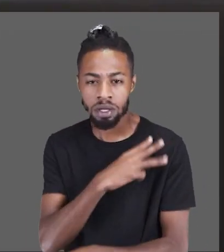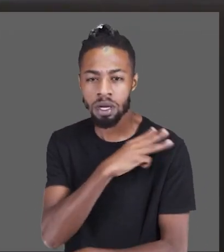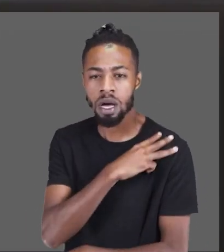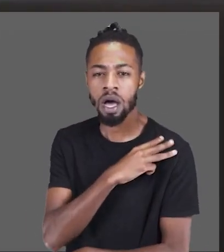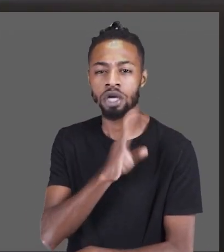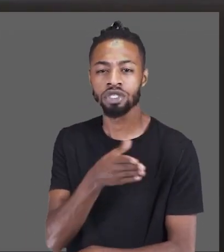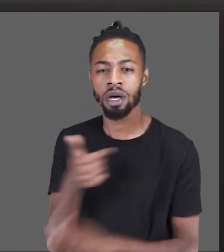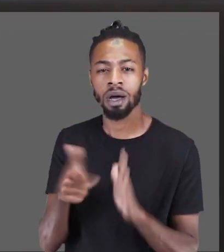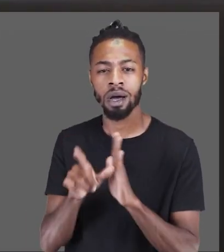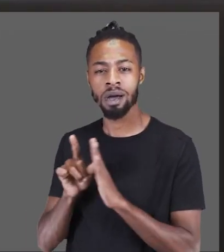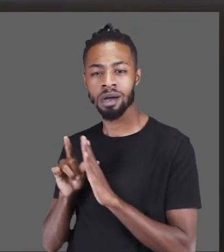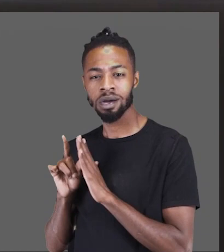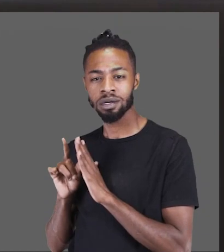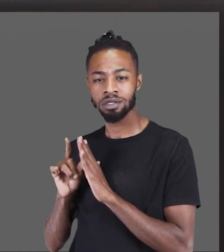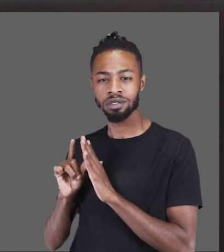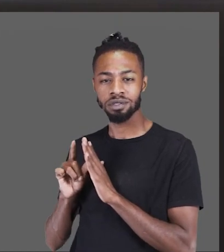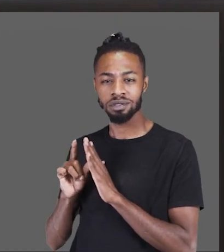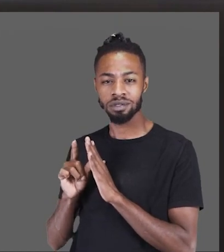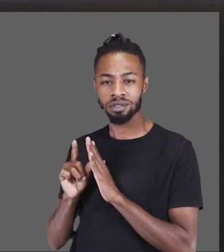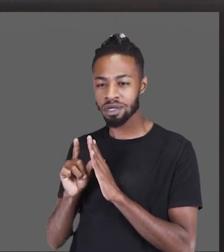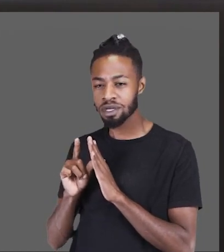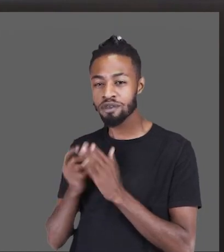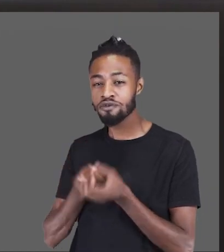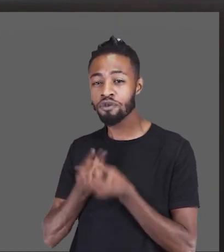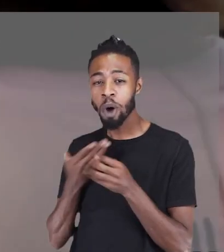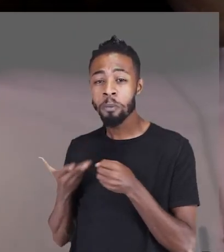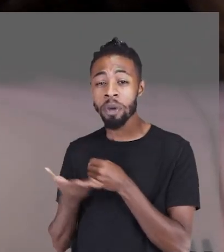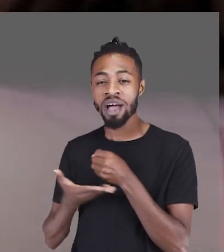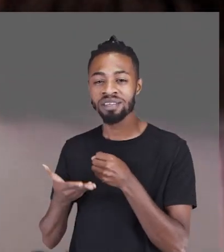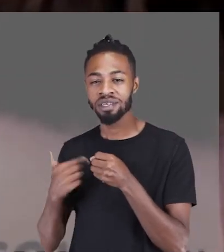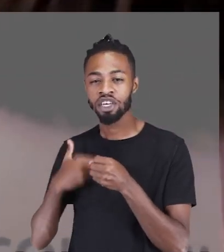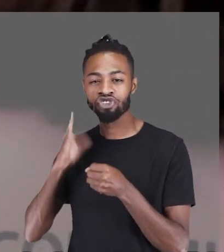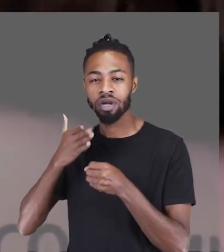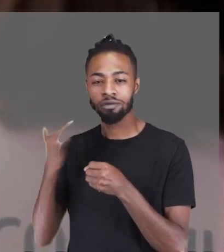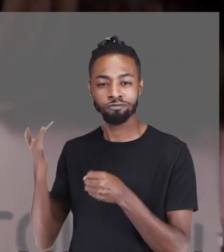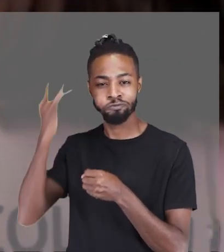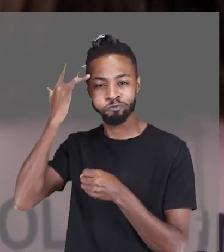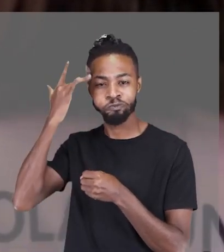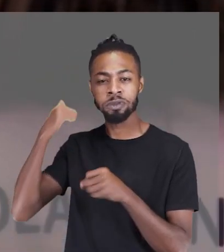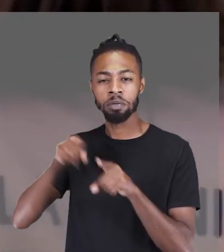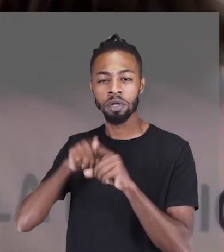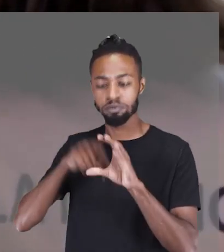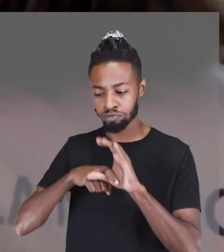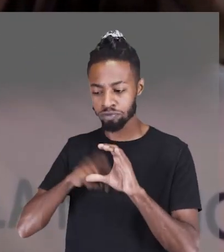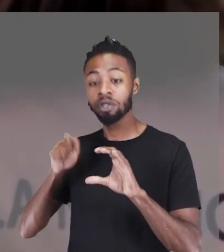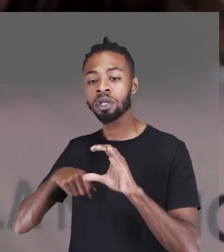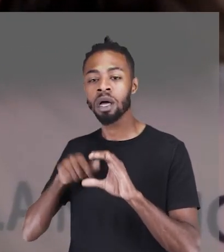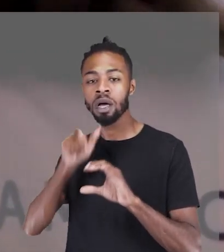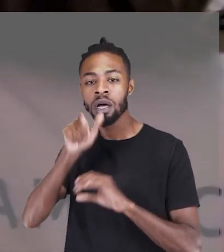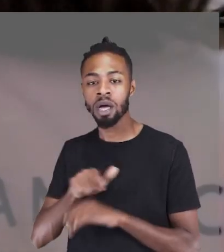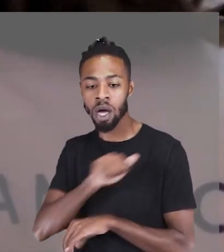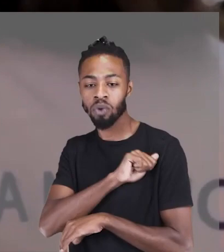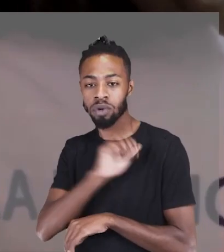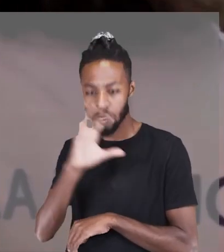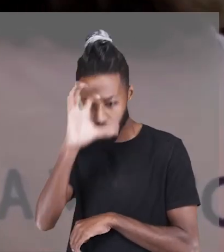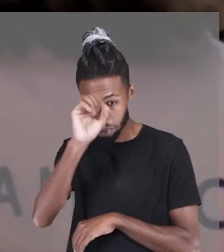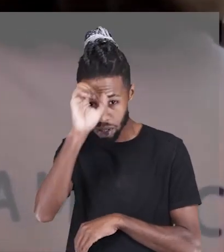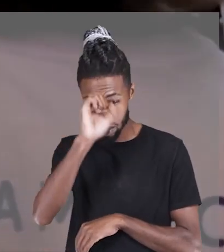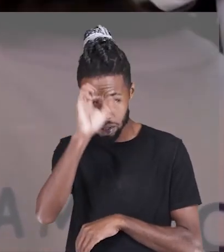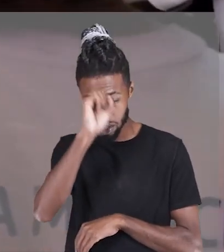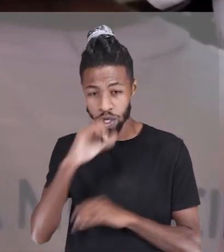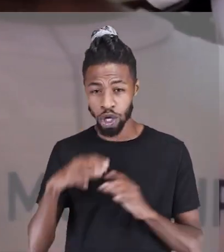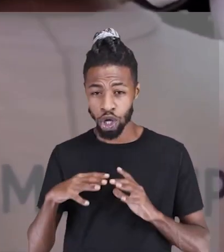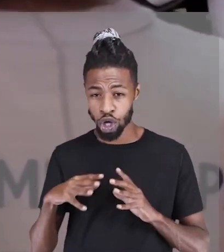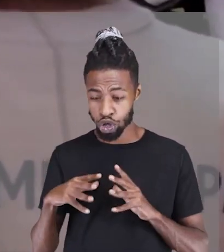médio com as aprendizagens essenciais, com a maturidade e a autonomia que vai lhe permitir